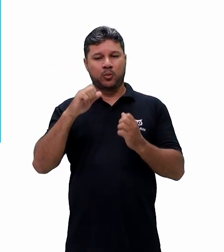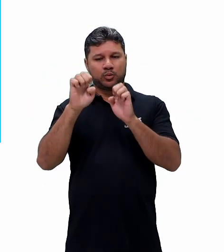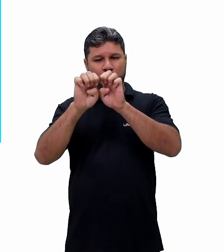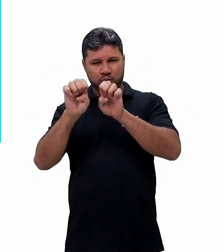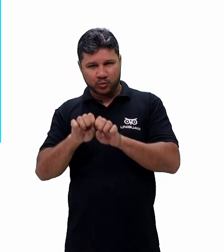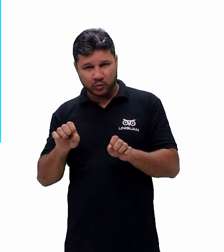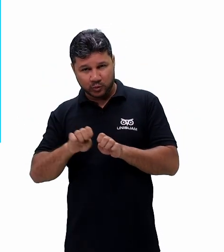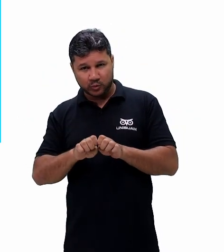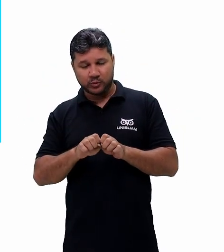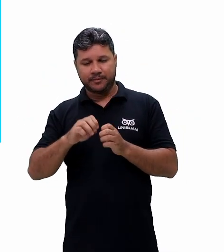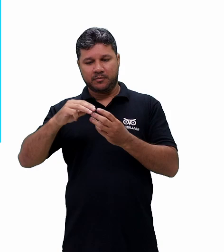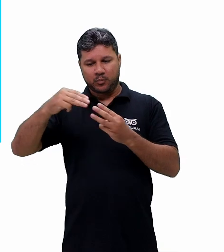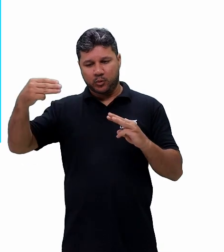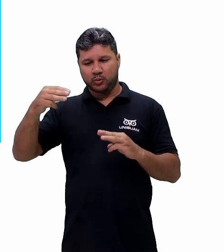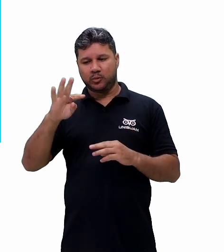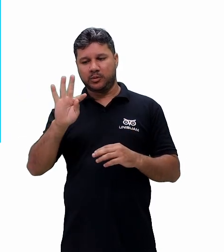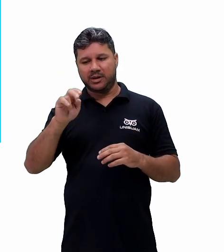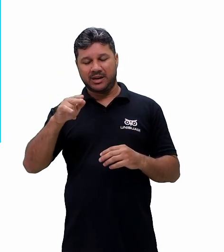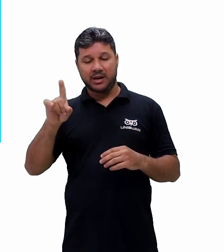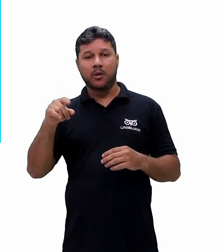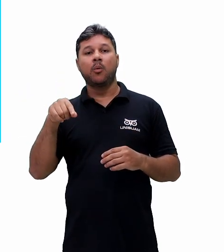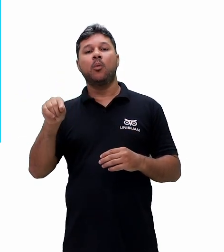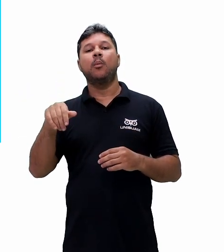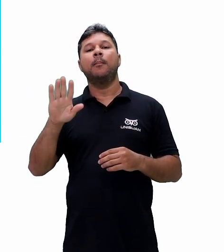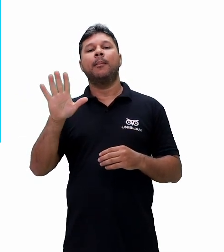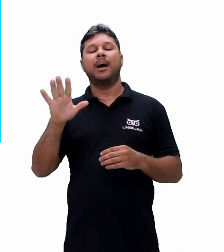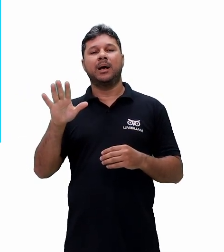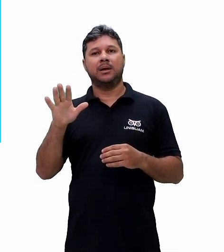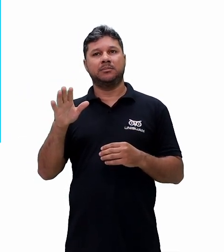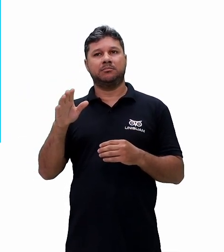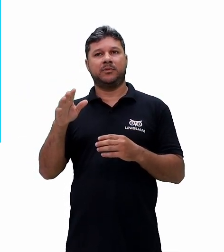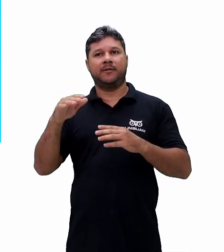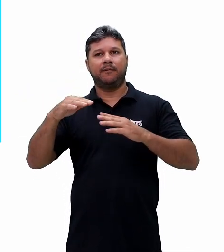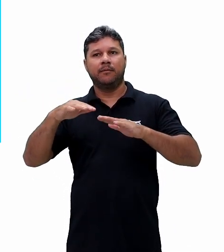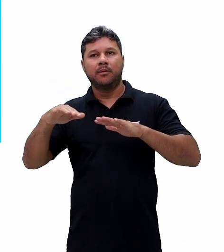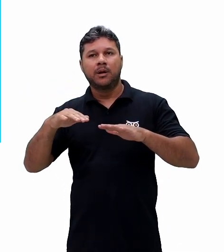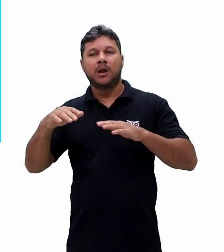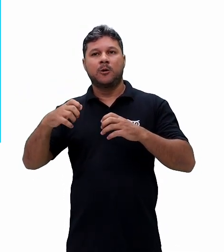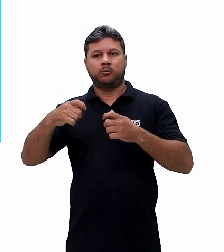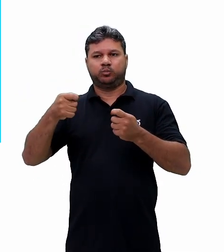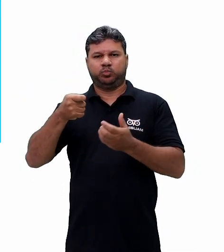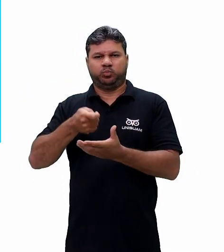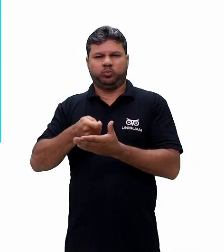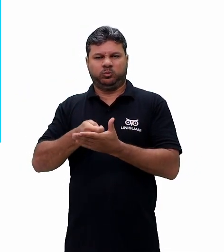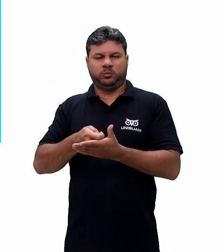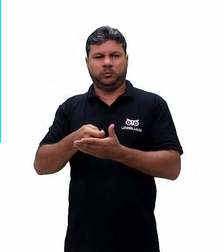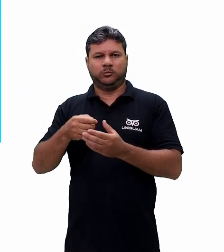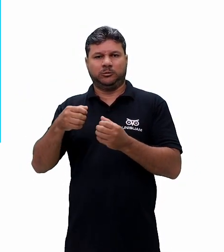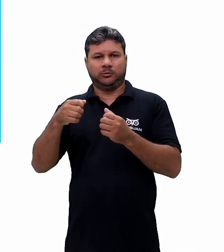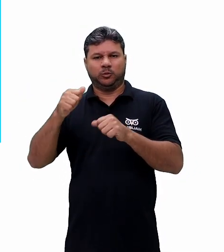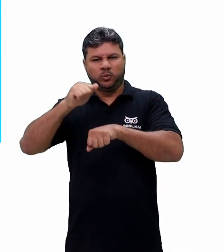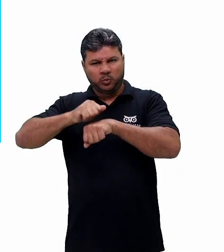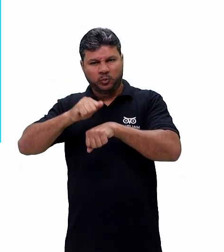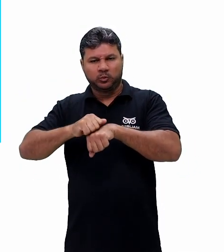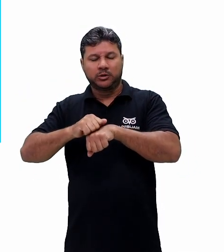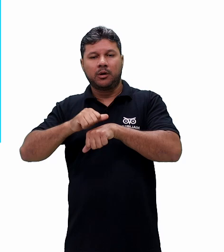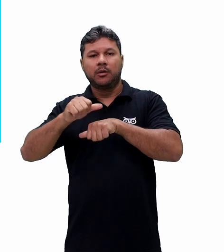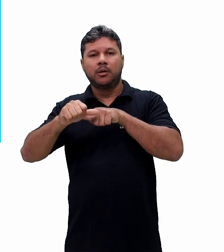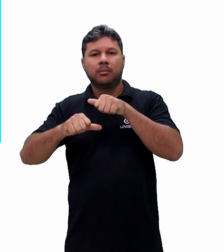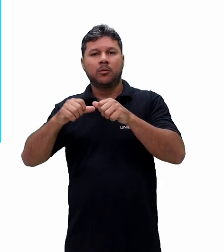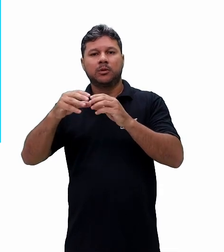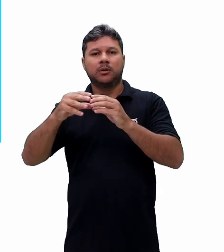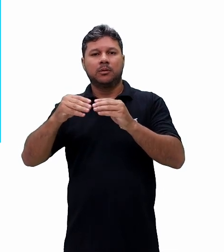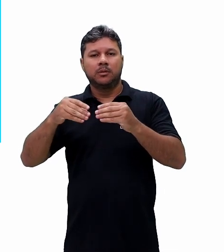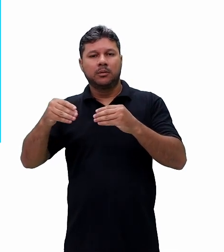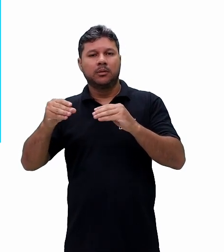ou seja, a estrutura músculo-tendão ela fica mais complacente ou menos rígida